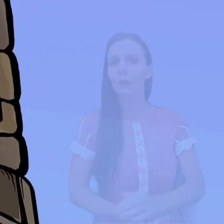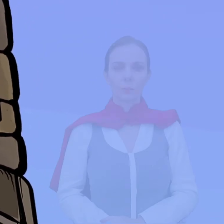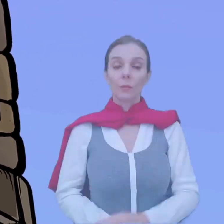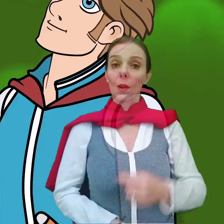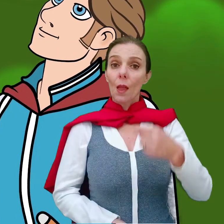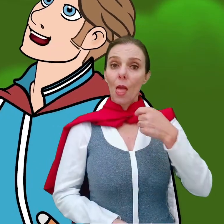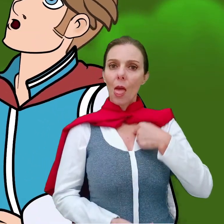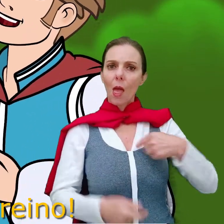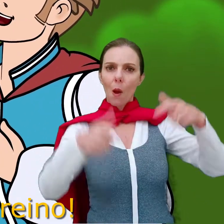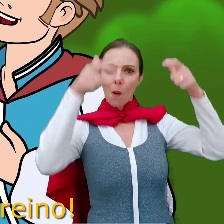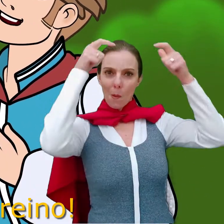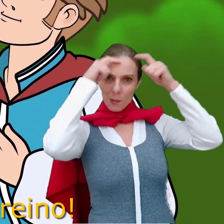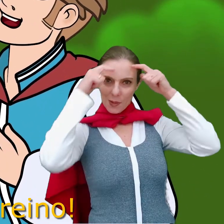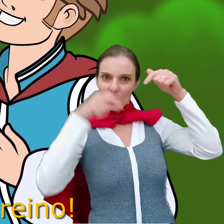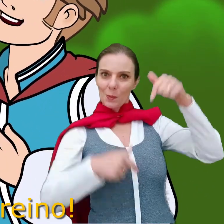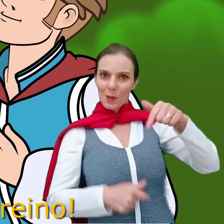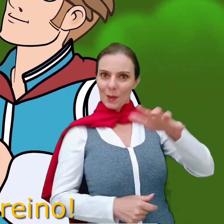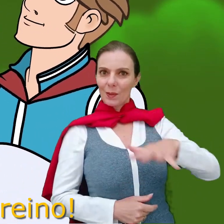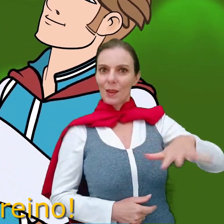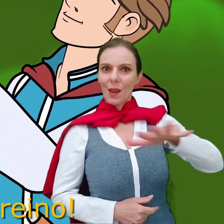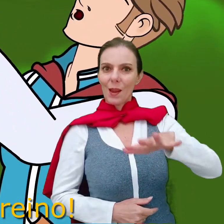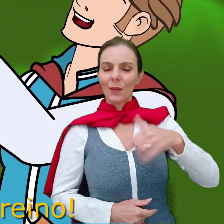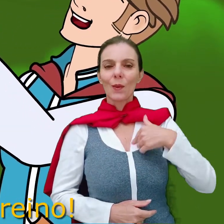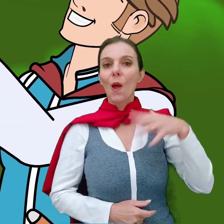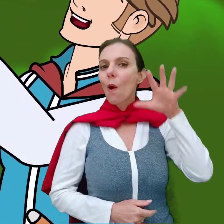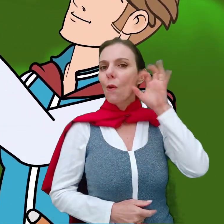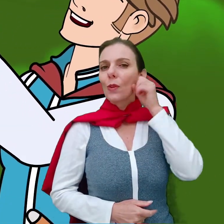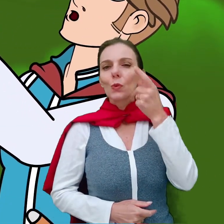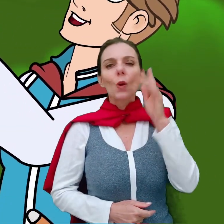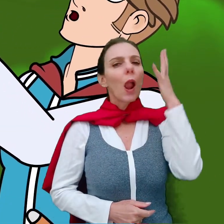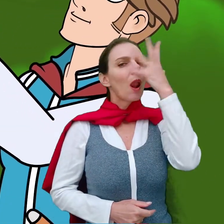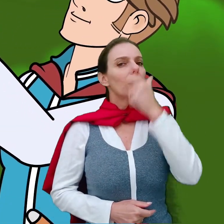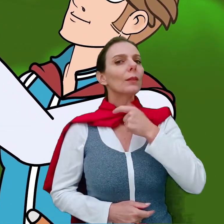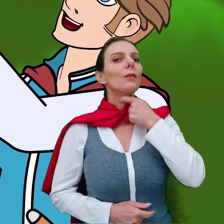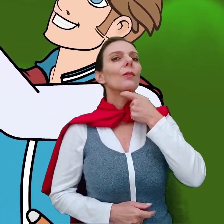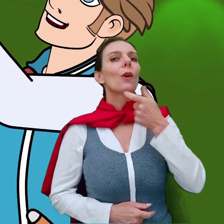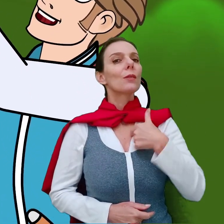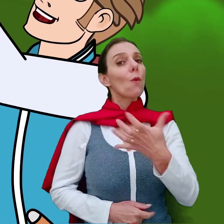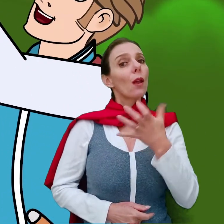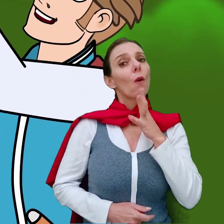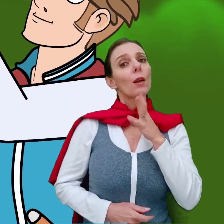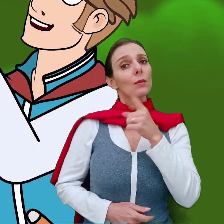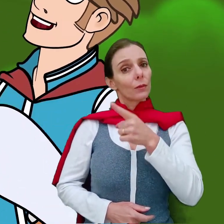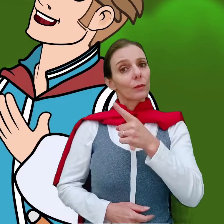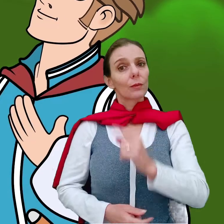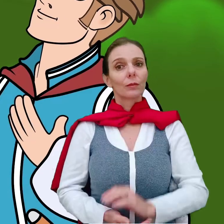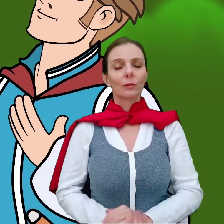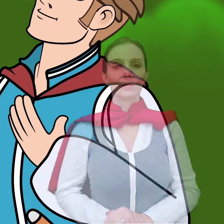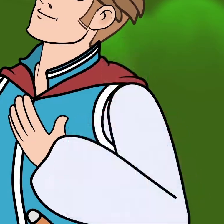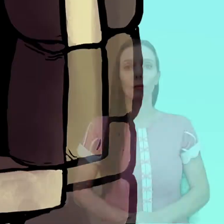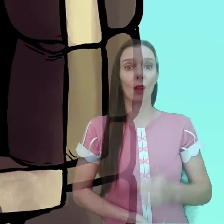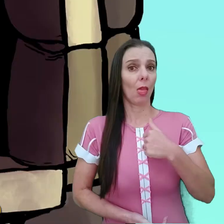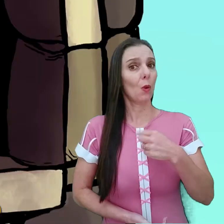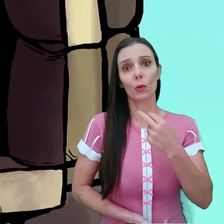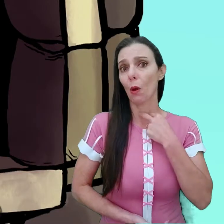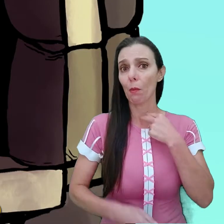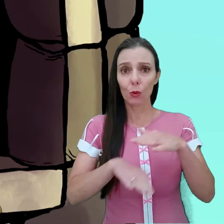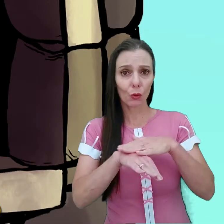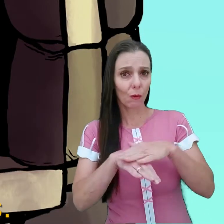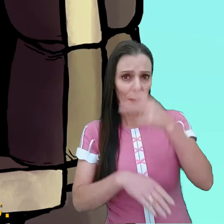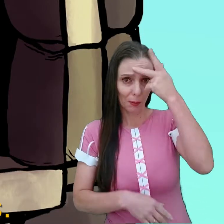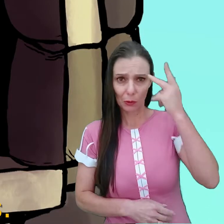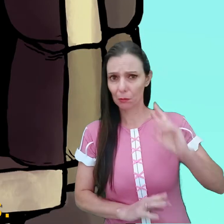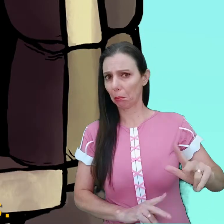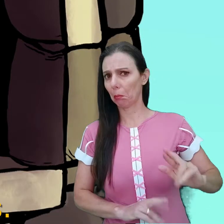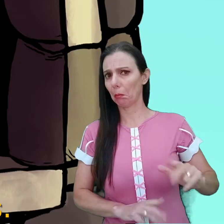meu nome? Eu sou o príncipe desse reino. Eu ouvi a sua linda voz e gostaria muito de conhecer você. Eu não tenho